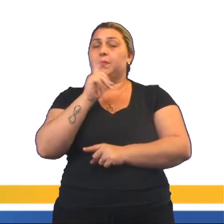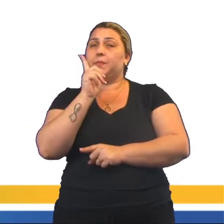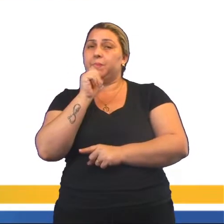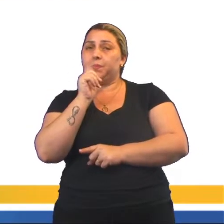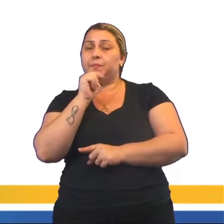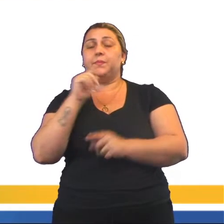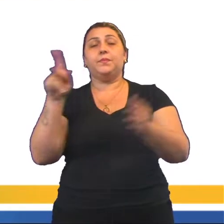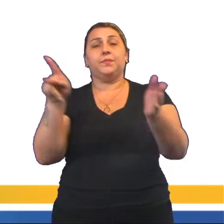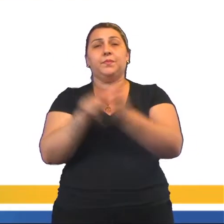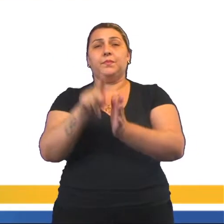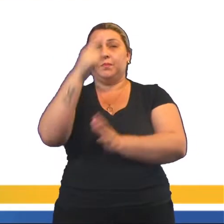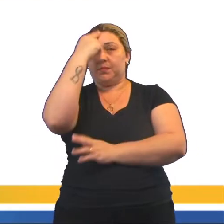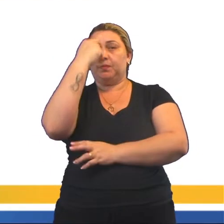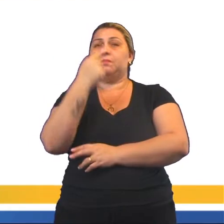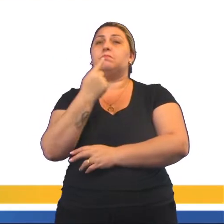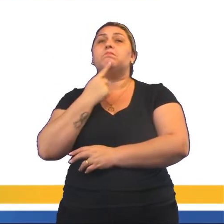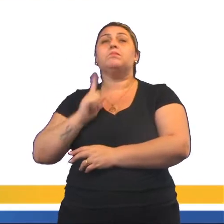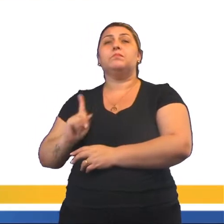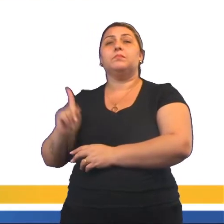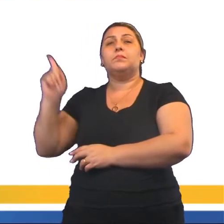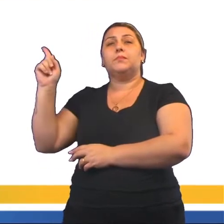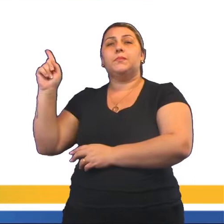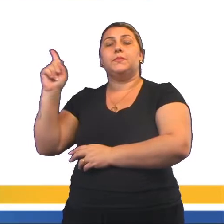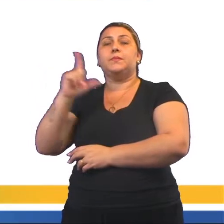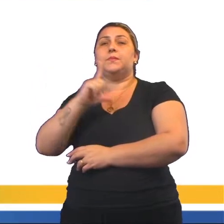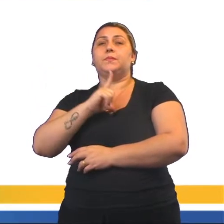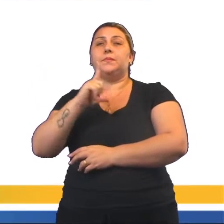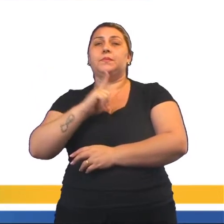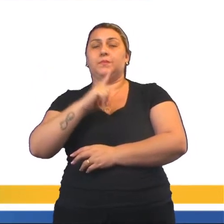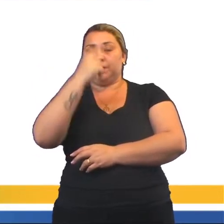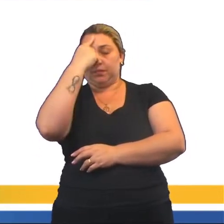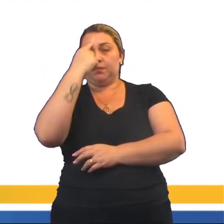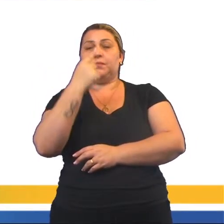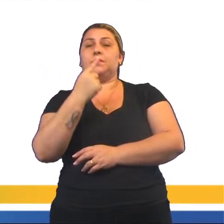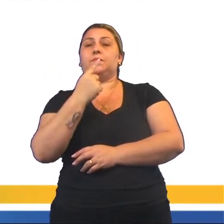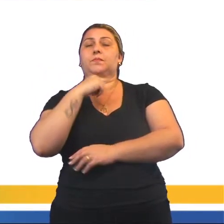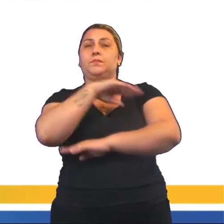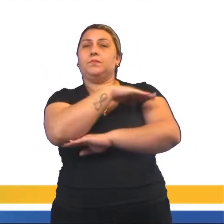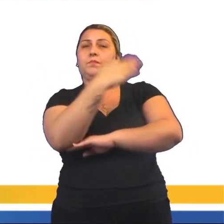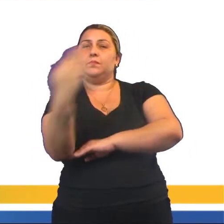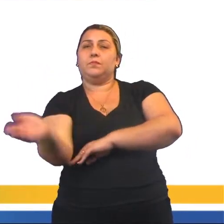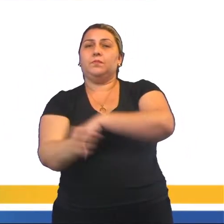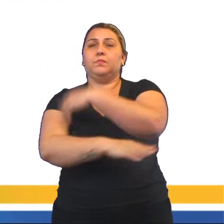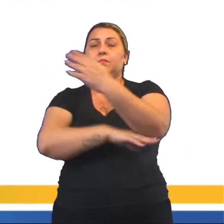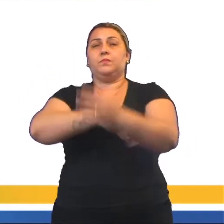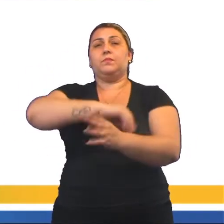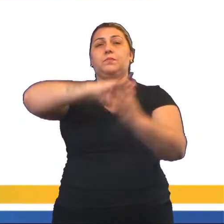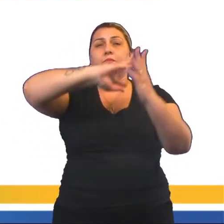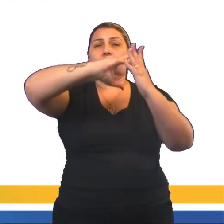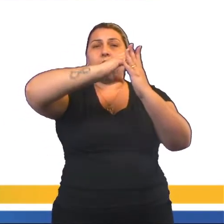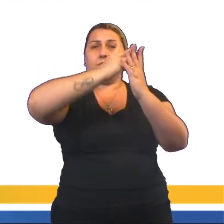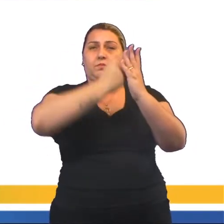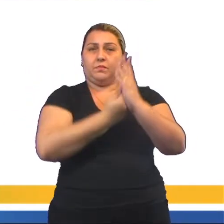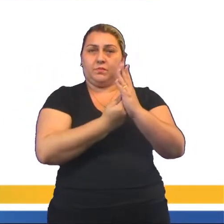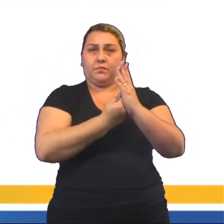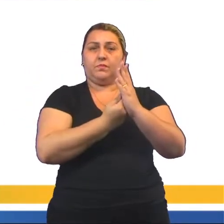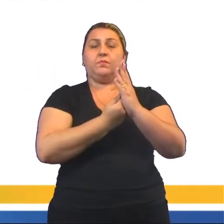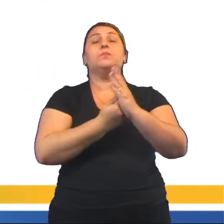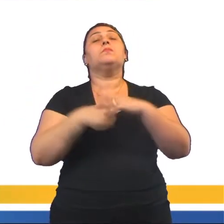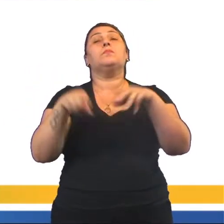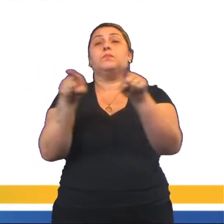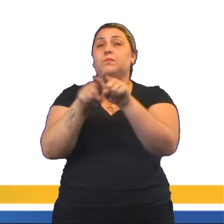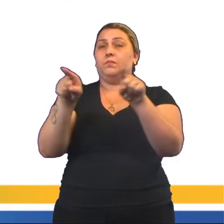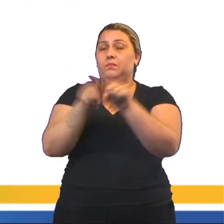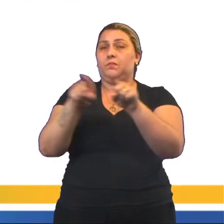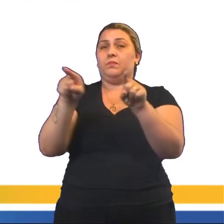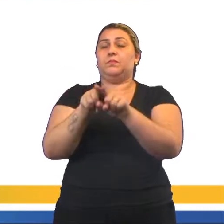aí, na própria imagem que você está vendo na tela aí, tem a figura do desmatamento na Amazônia. Então, esse também